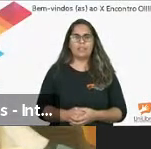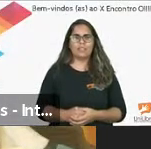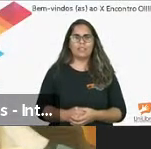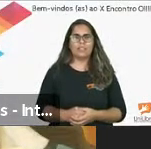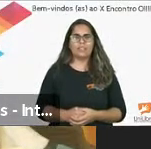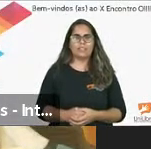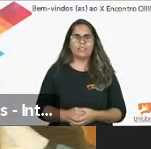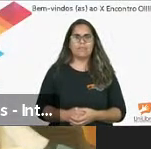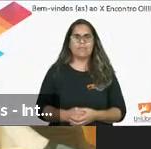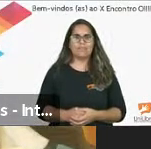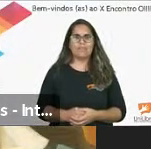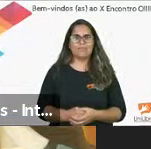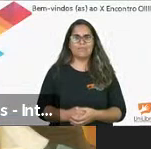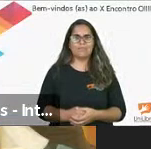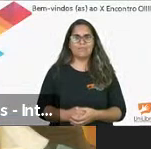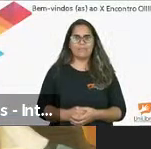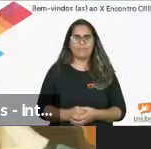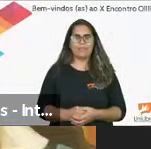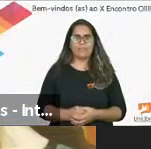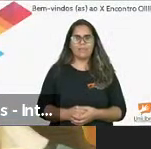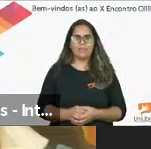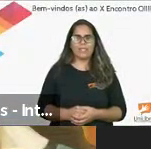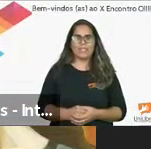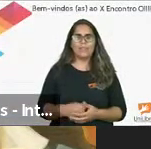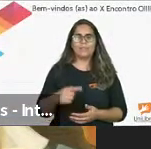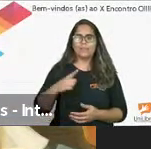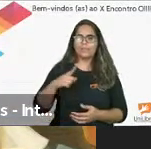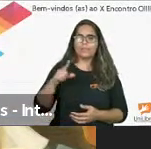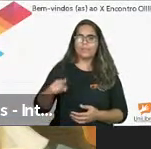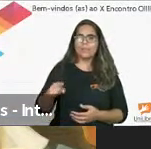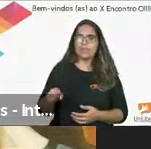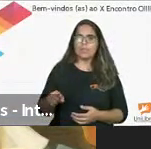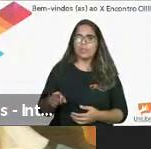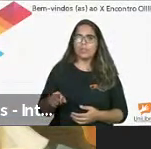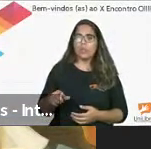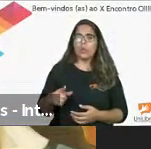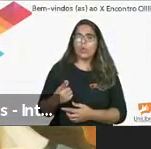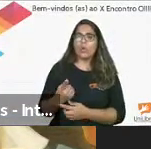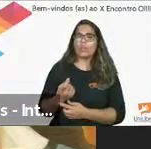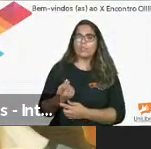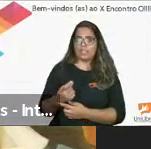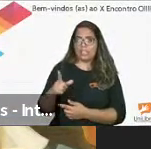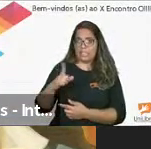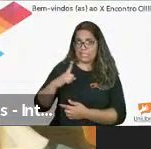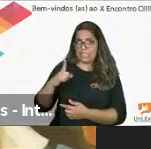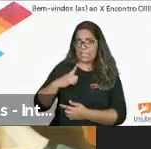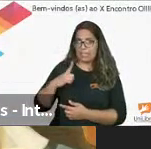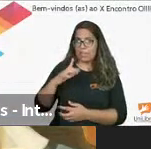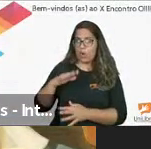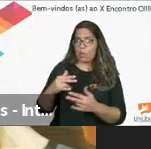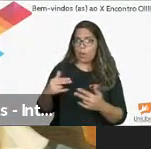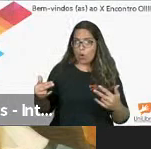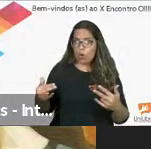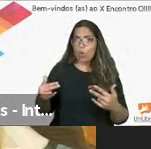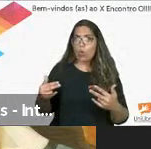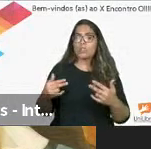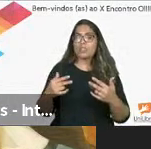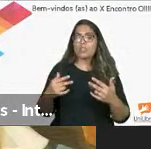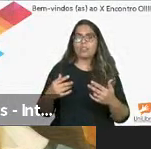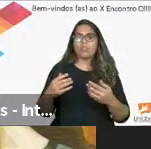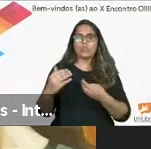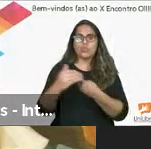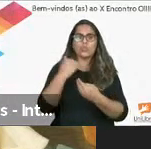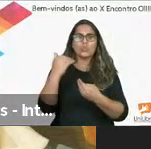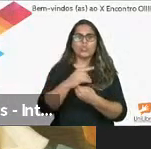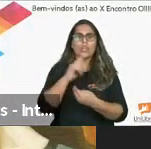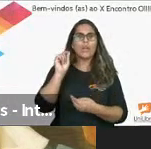O Maturana, em alguma aula que eu citei, ele falou assim: a única vez que teve alguma coisa instrutiva